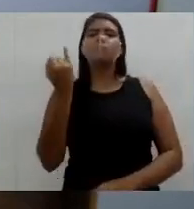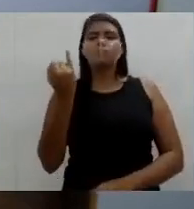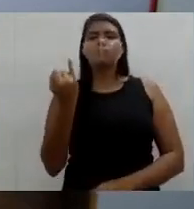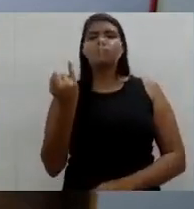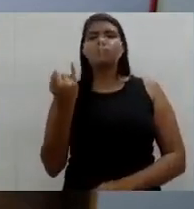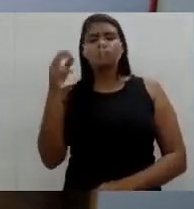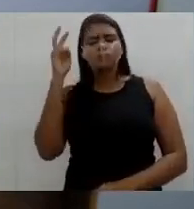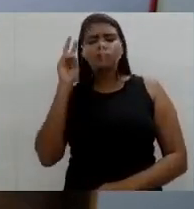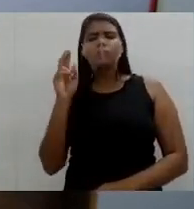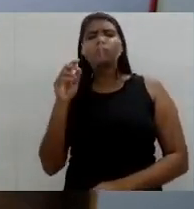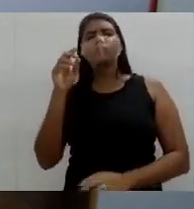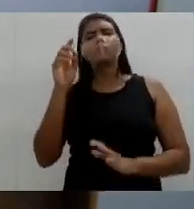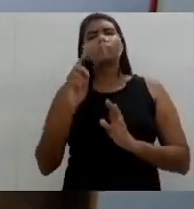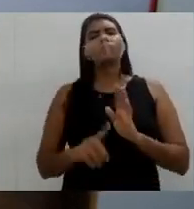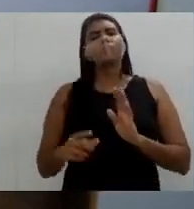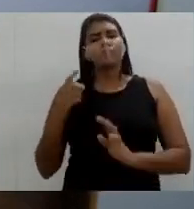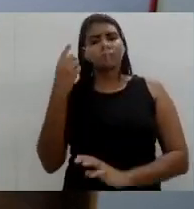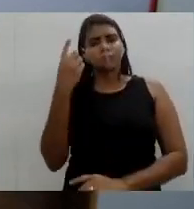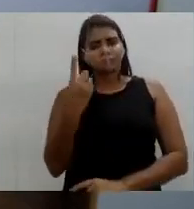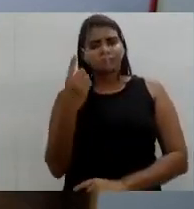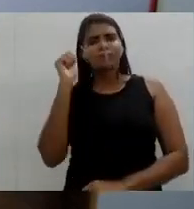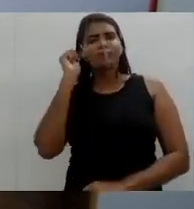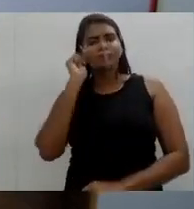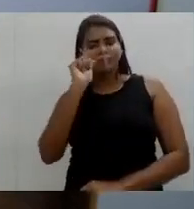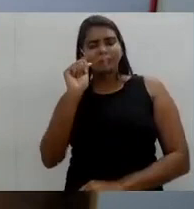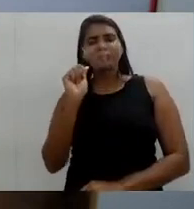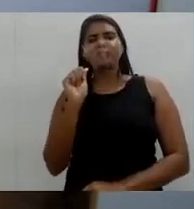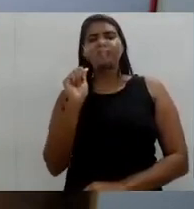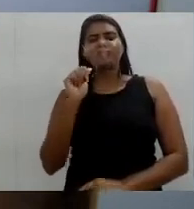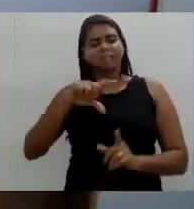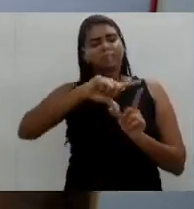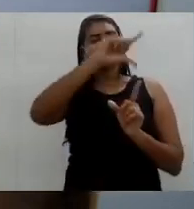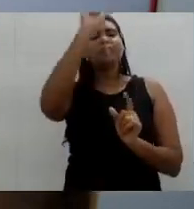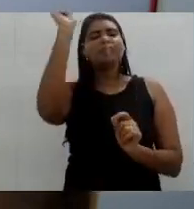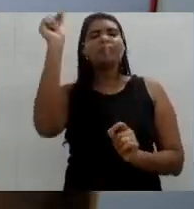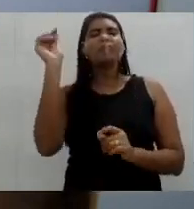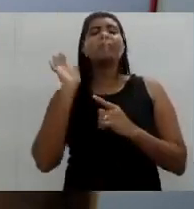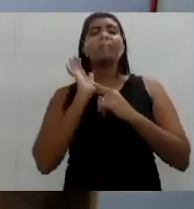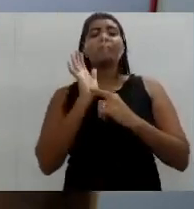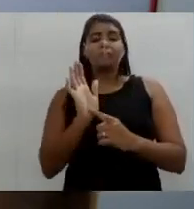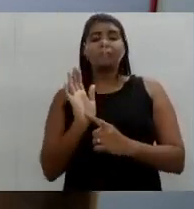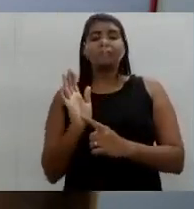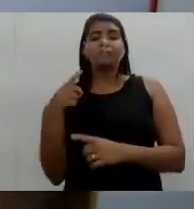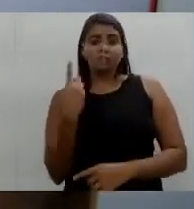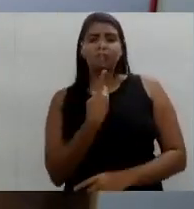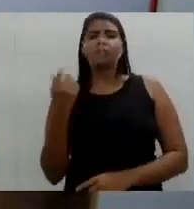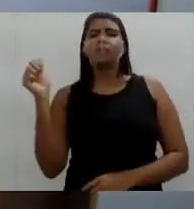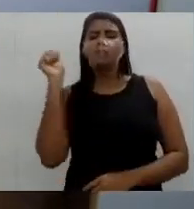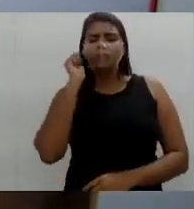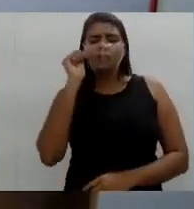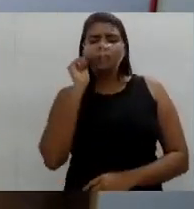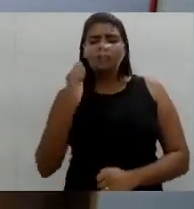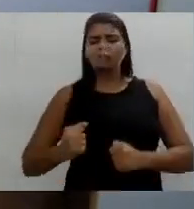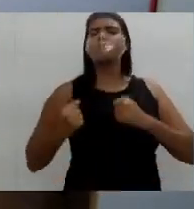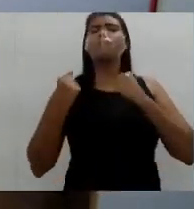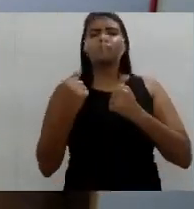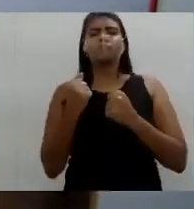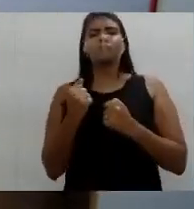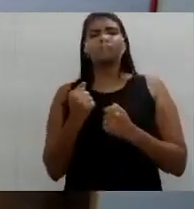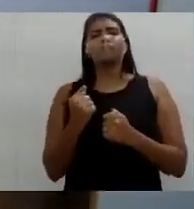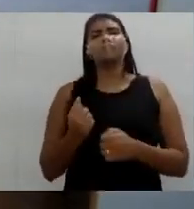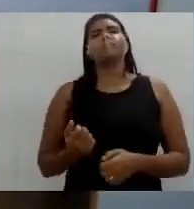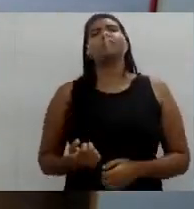histórico que vá a primeira mulher para a Lua para mostrar que a gente está evoluindo nessa questão dos direitos